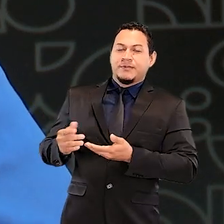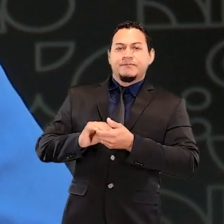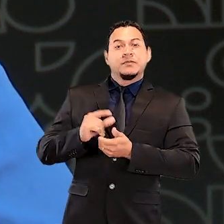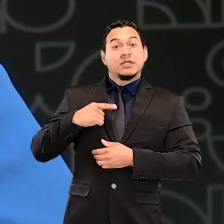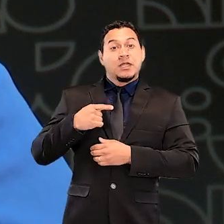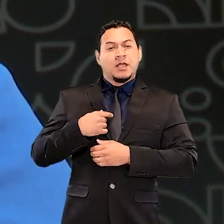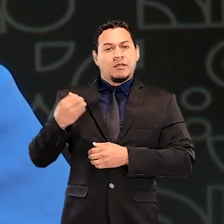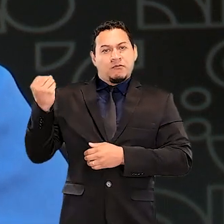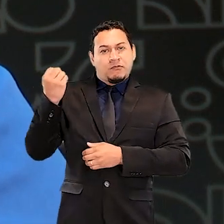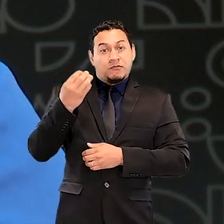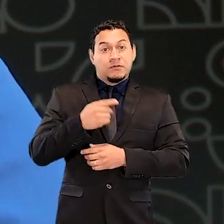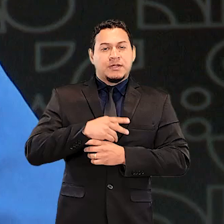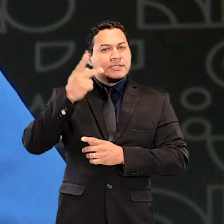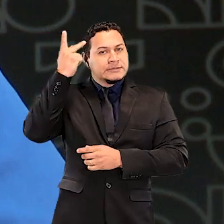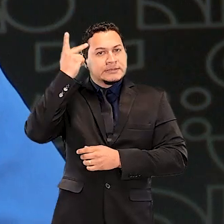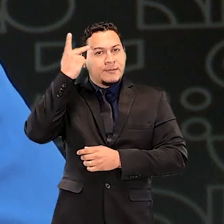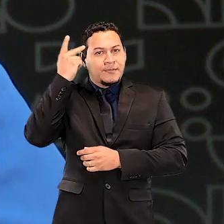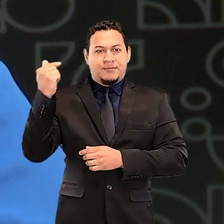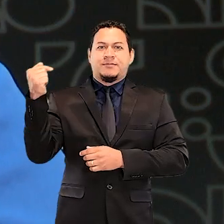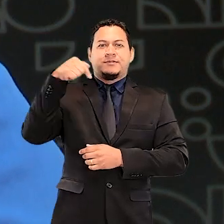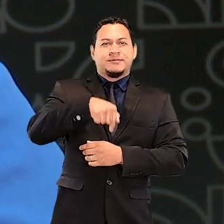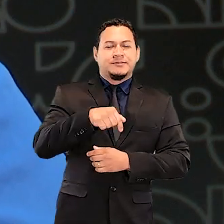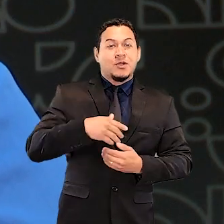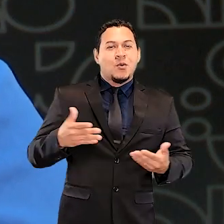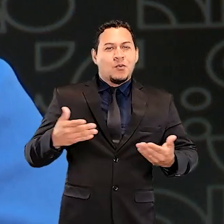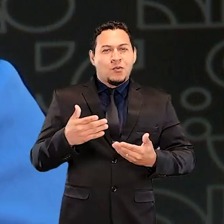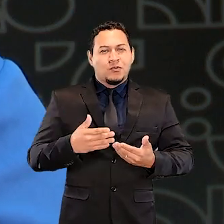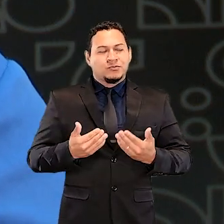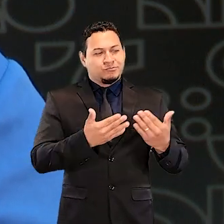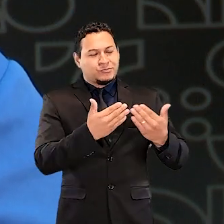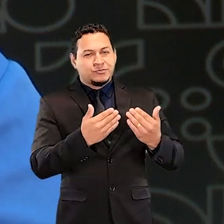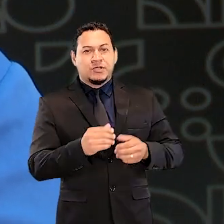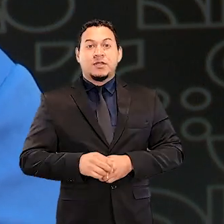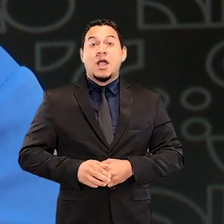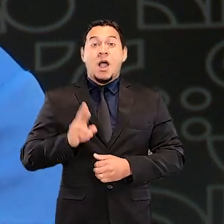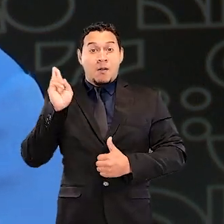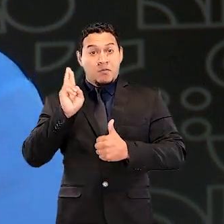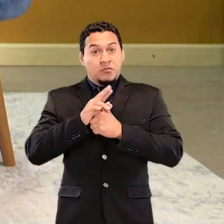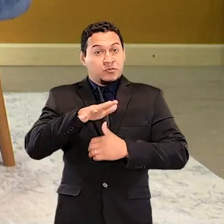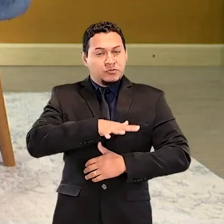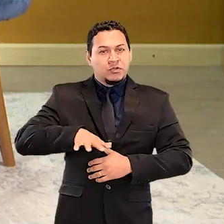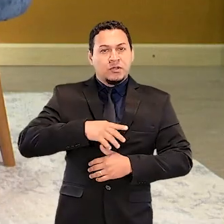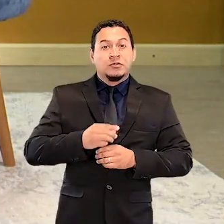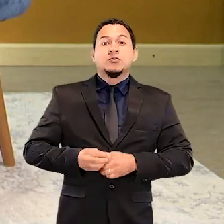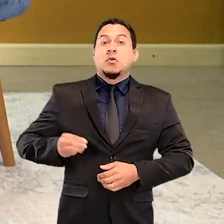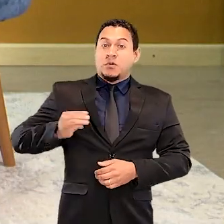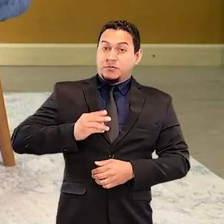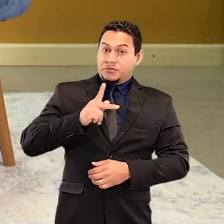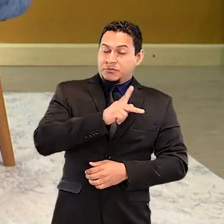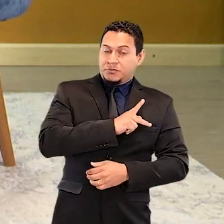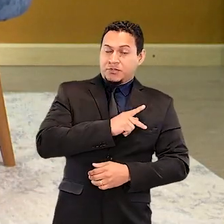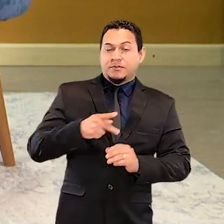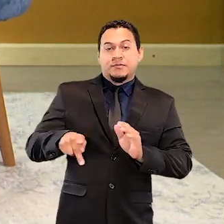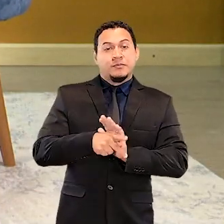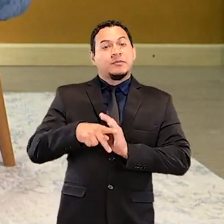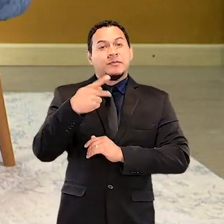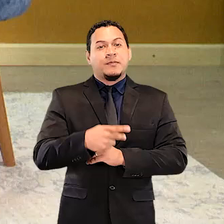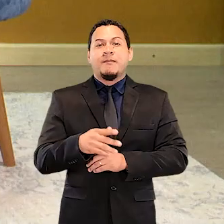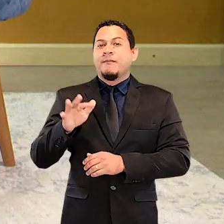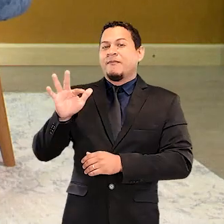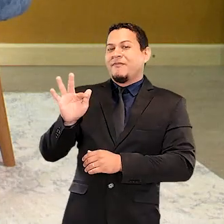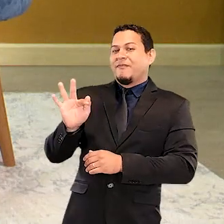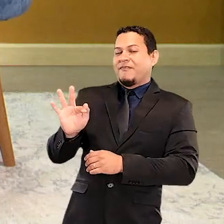veio do estado de São Paulo. Hoje está na EJUR a promotora de justiça do Ministério Público de São Paulo, Fabíola Sucassa.